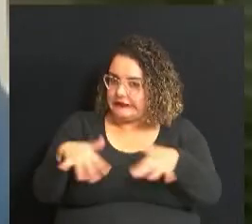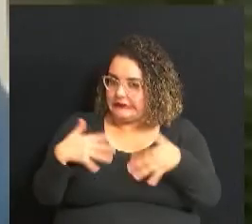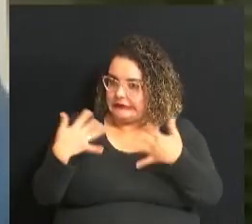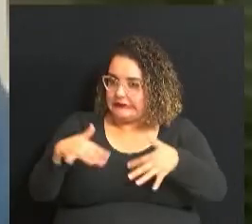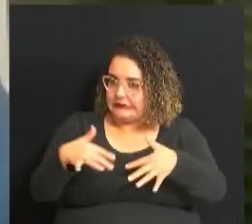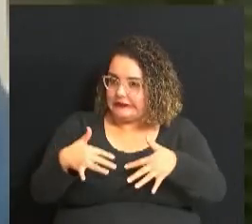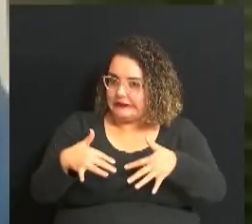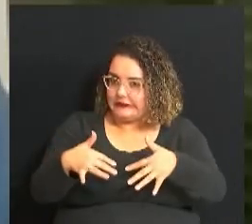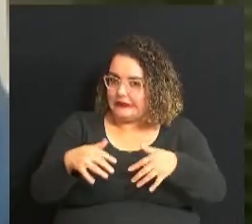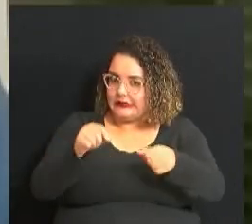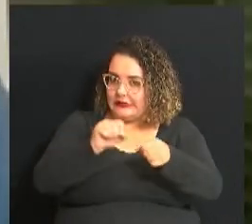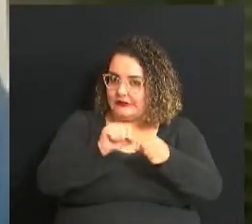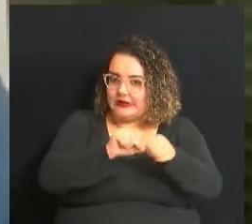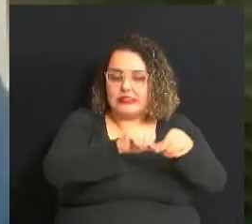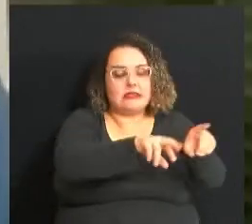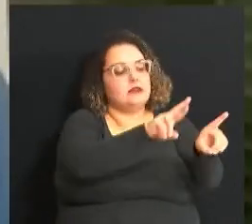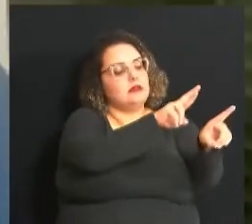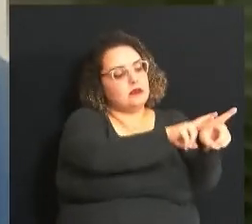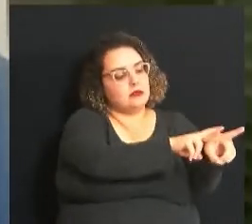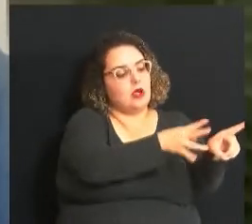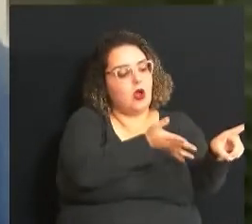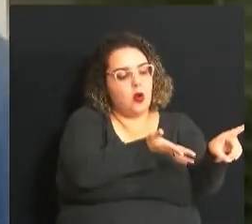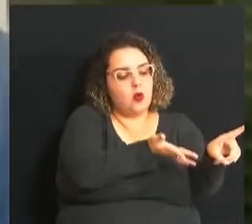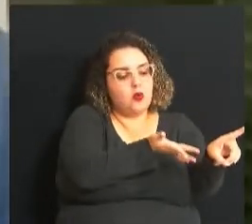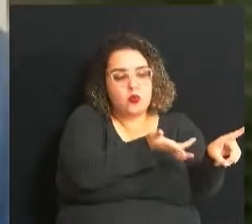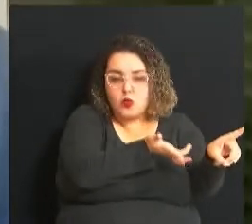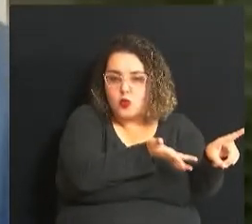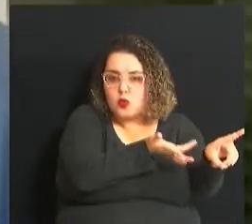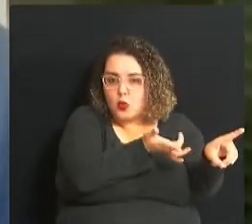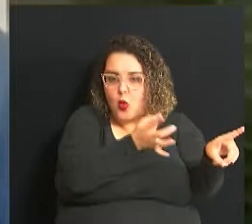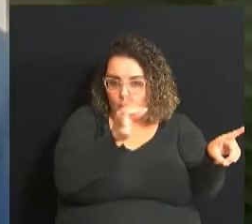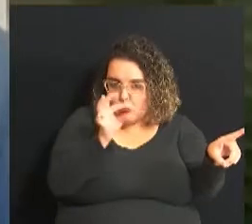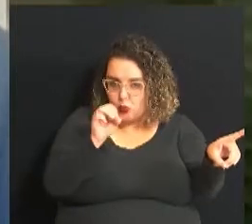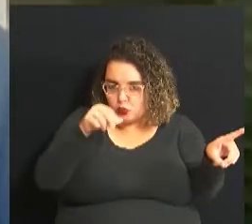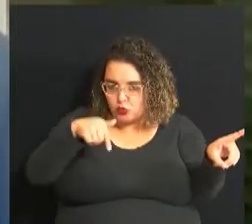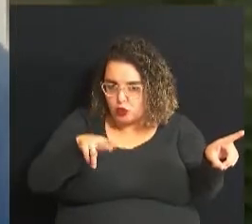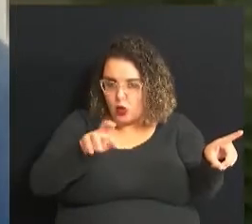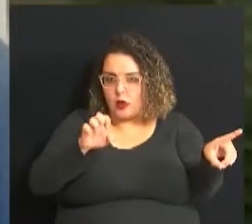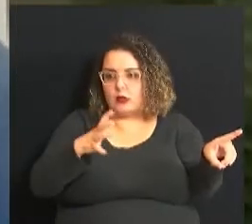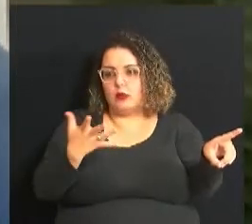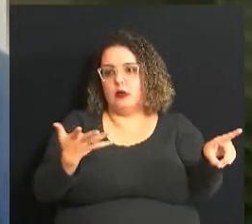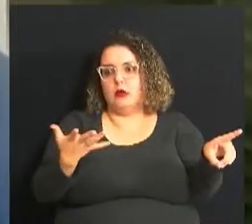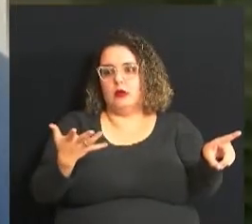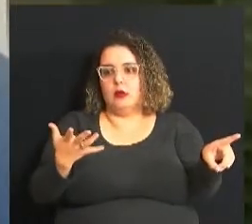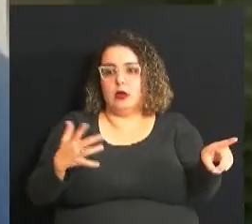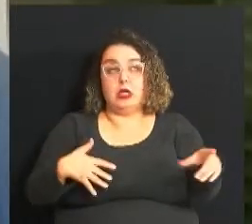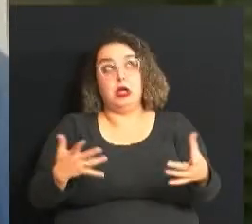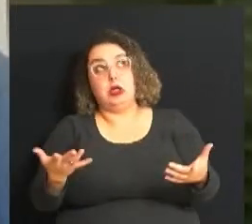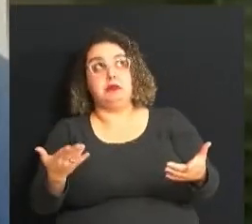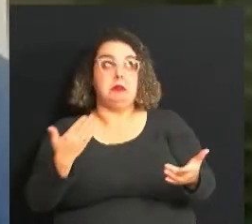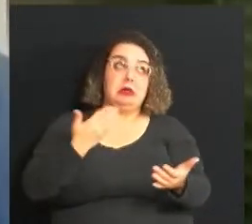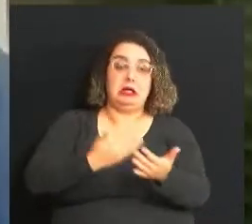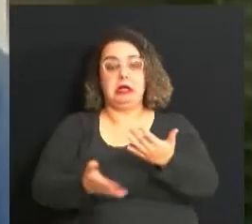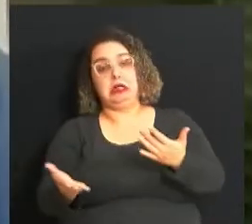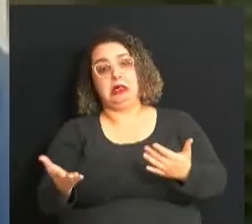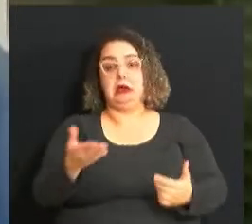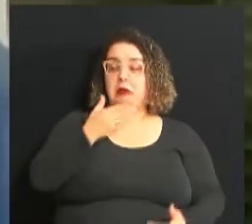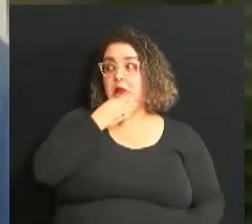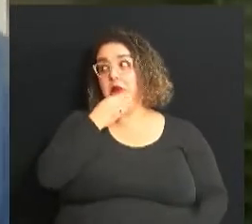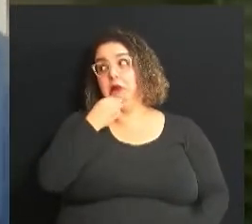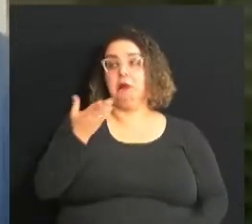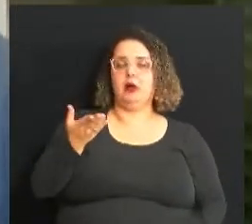ao toque ainda, né? Tem um mito de que o toque vai lhe tirar a masculinidade, isso é uma besteira muito grande,